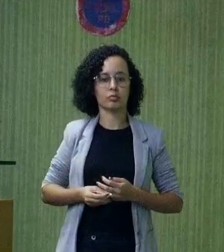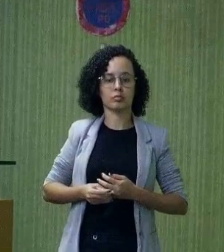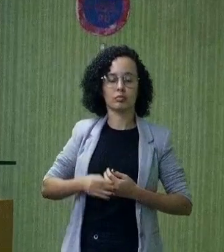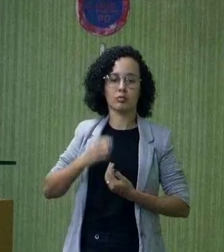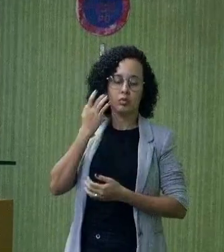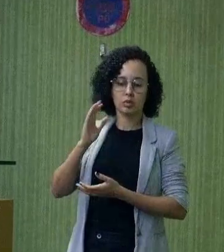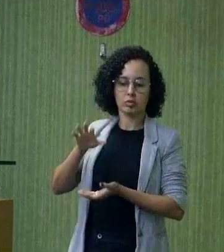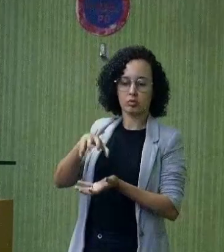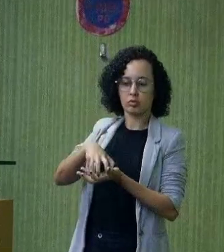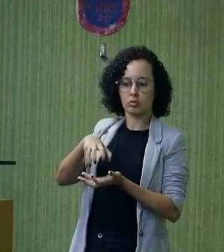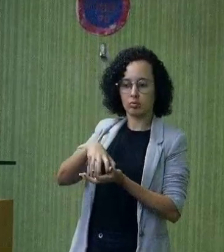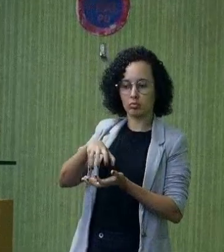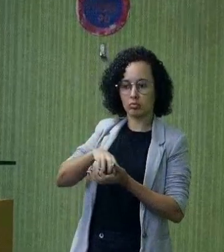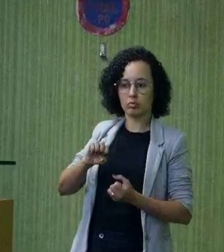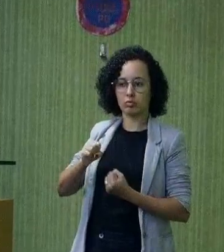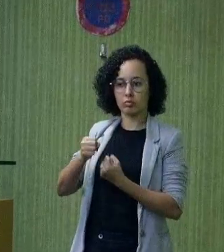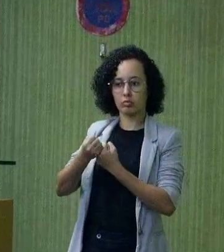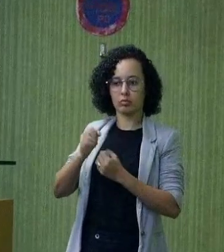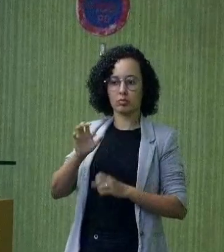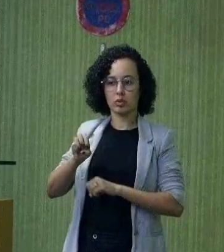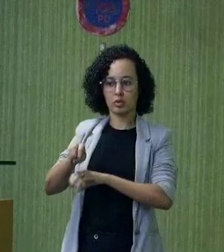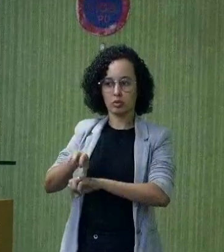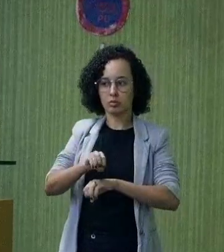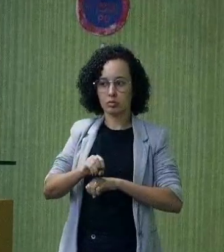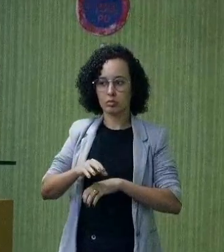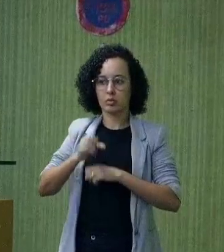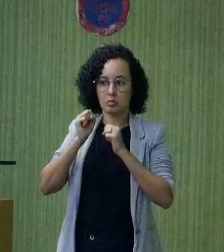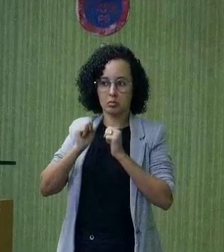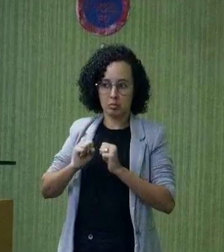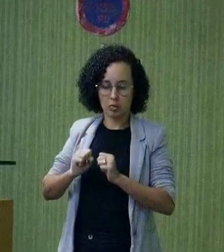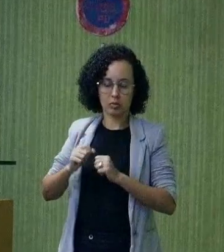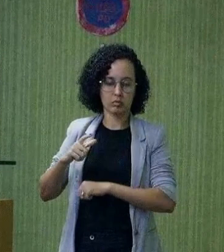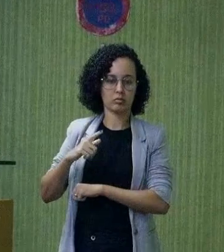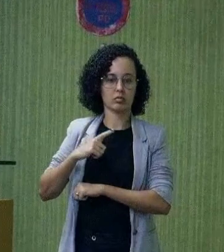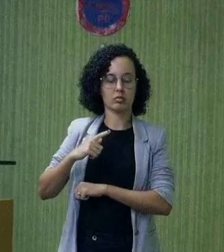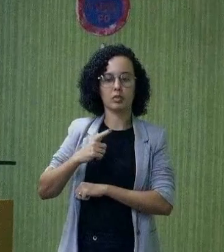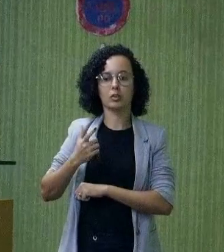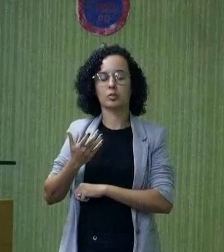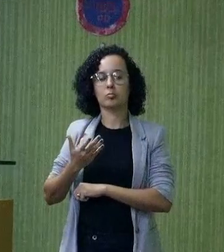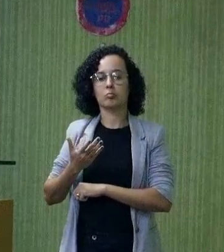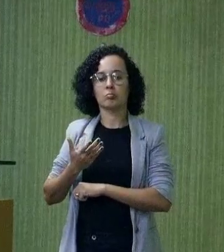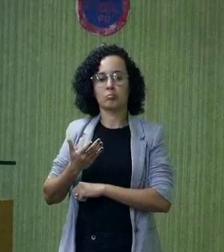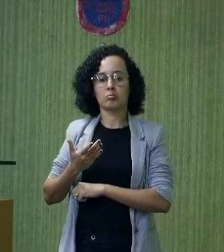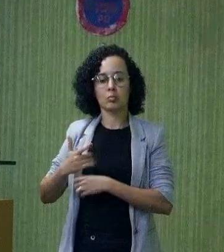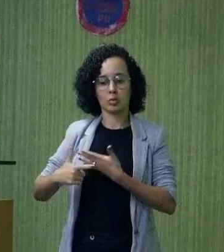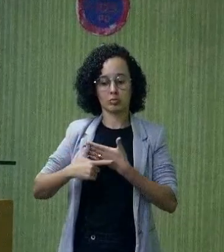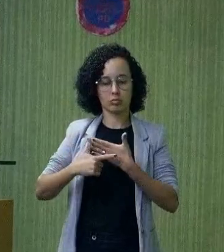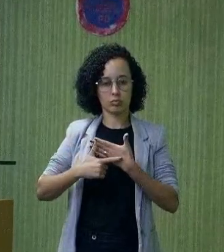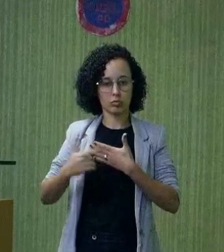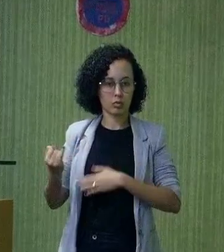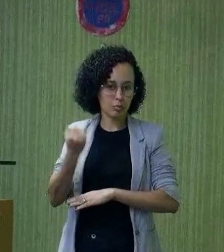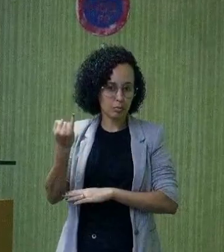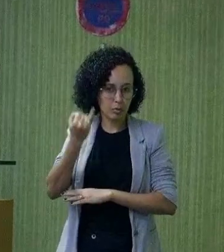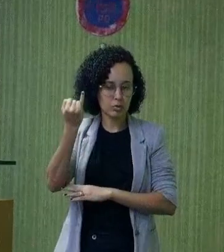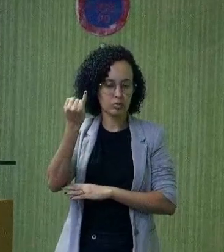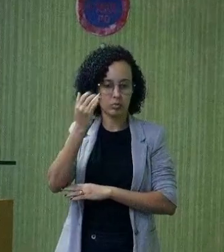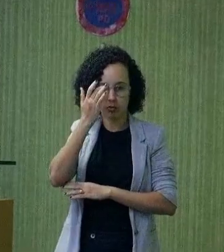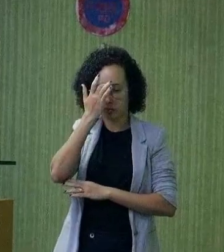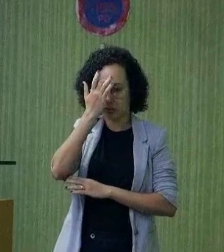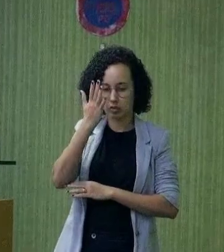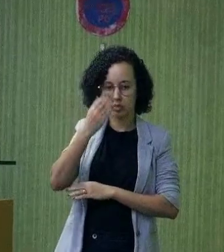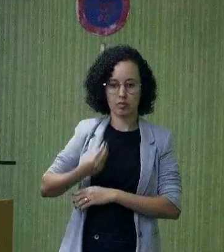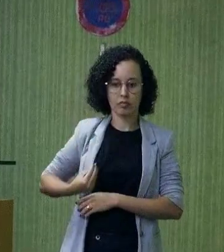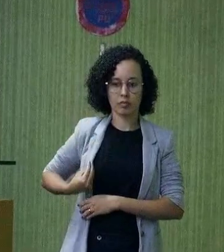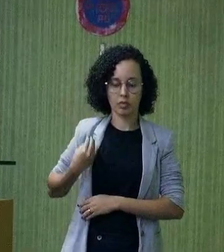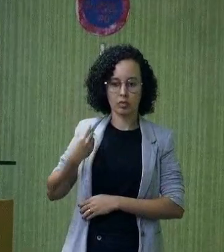educação né e os núcleos eles podem ter uma uma uma uma um papel muito importante nisso para facilitar a vida do promotor